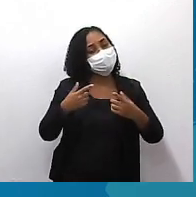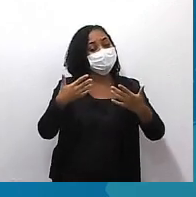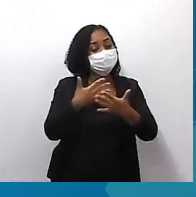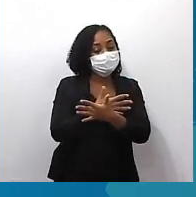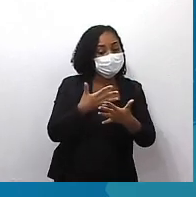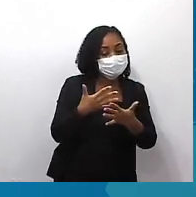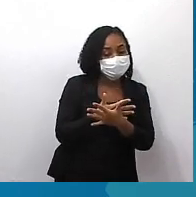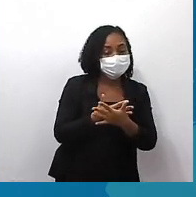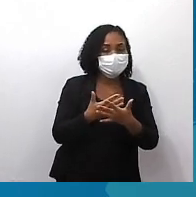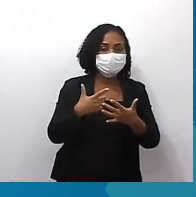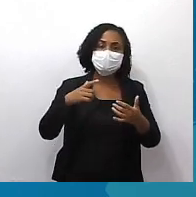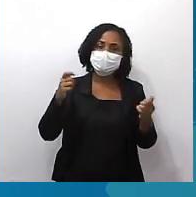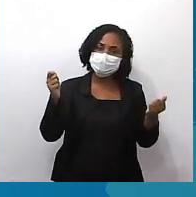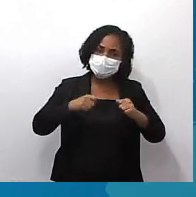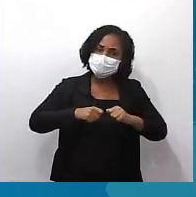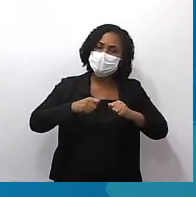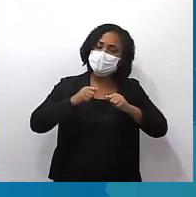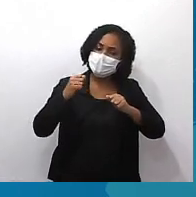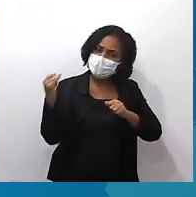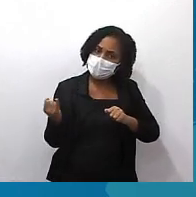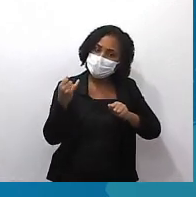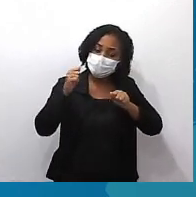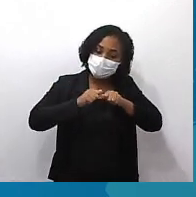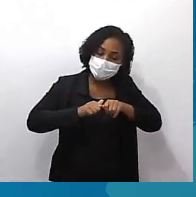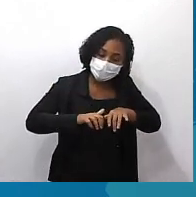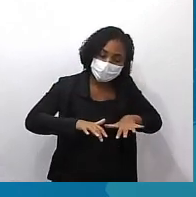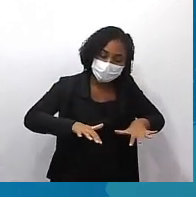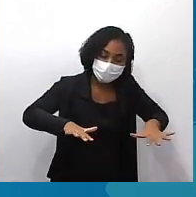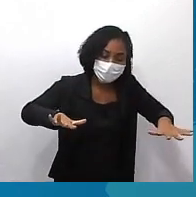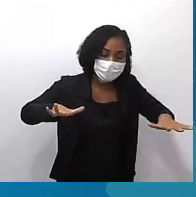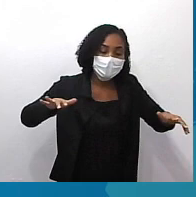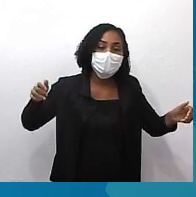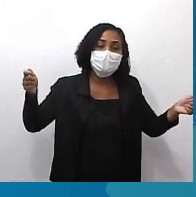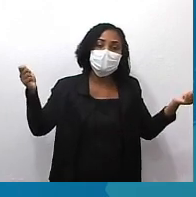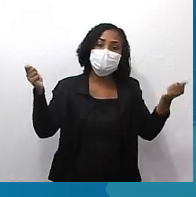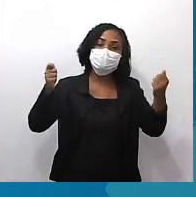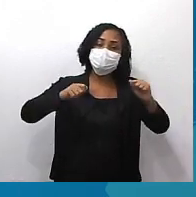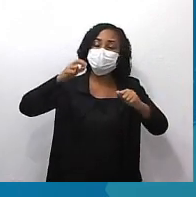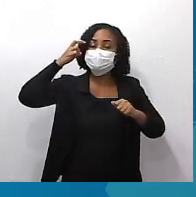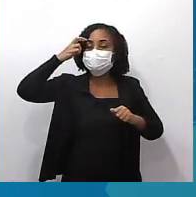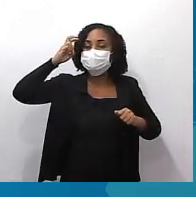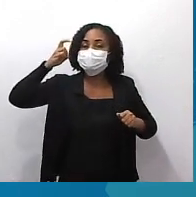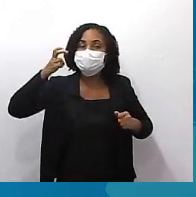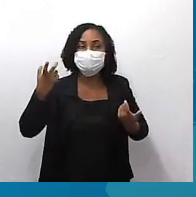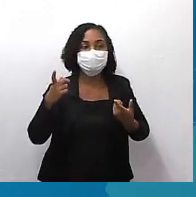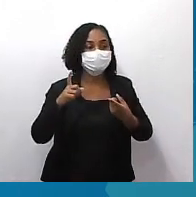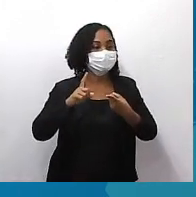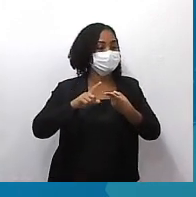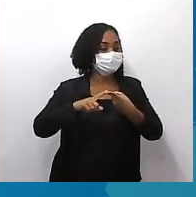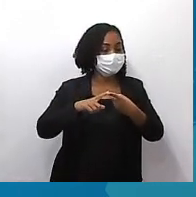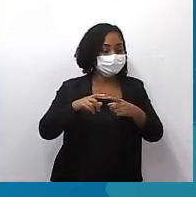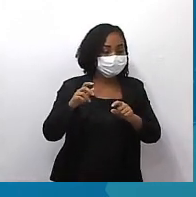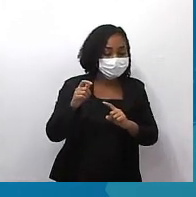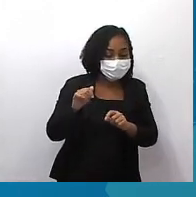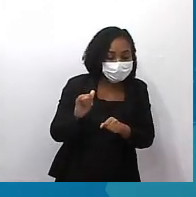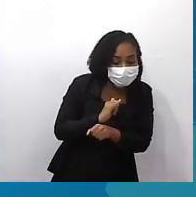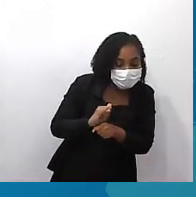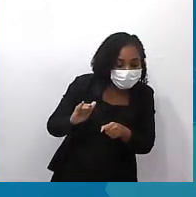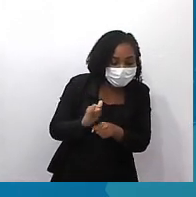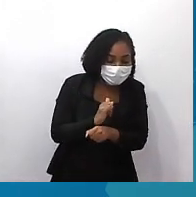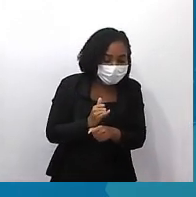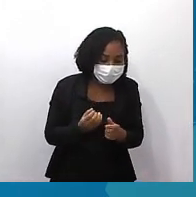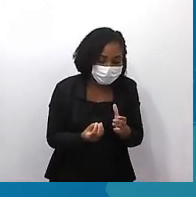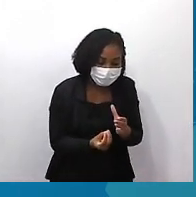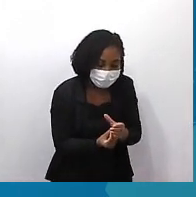de Petrolina, né, que são banhadas pelo Rio São Francisco e que ali eu vou ter um sistema de irrigação e de uma produção de